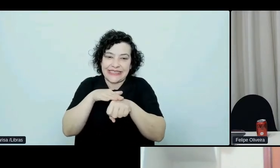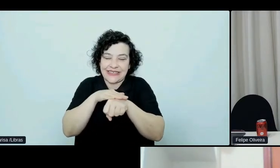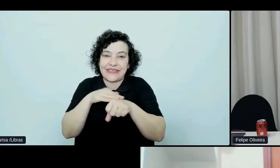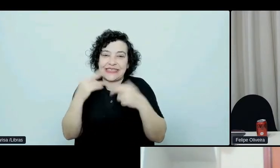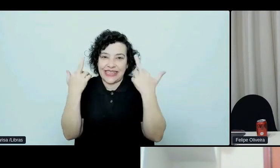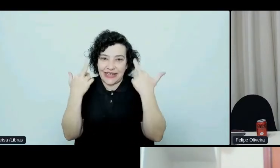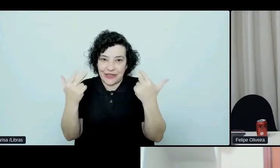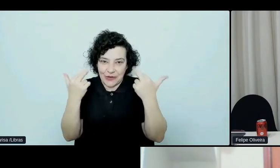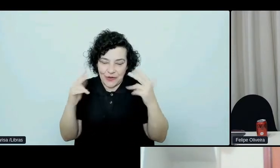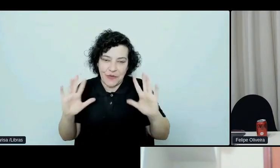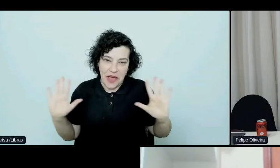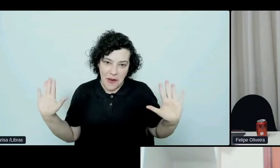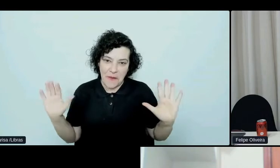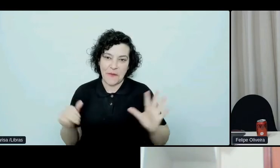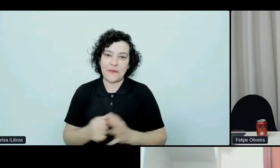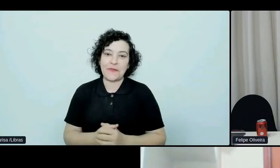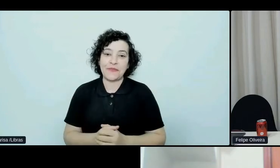coisa assim,